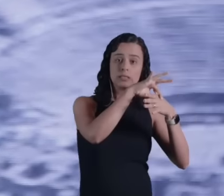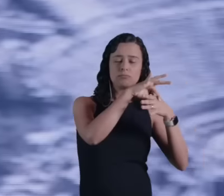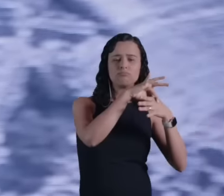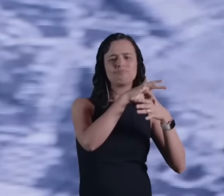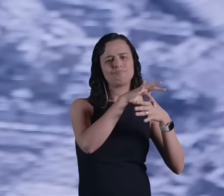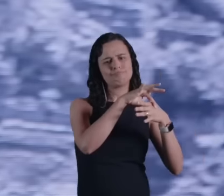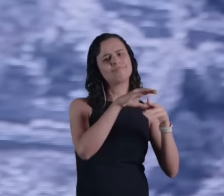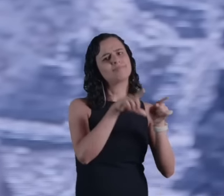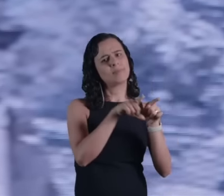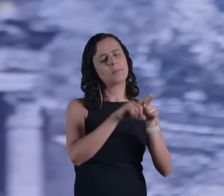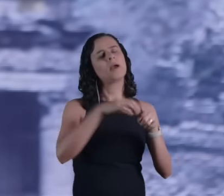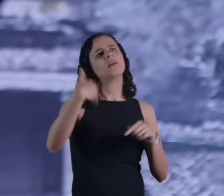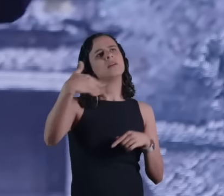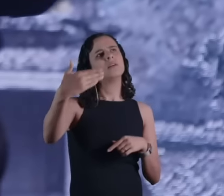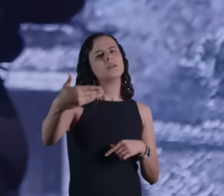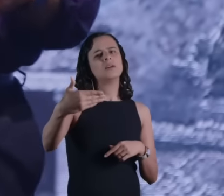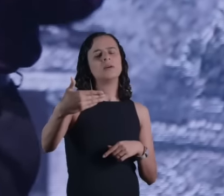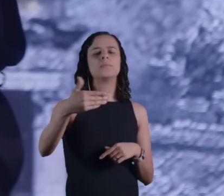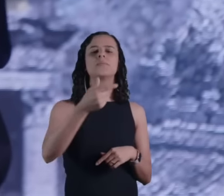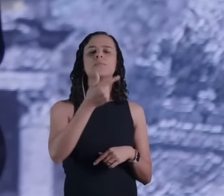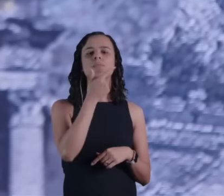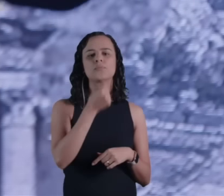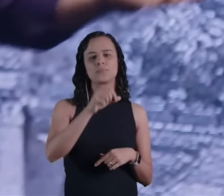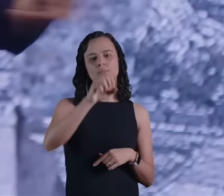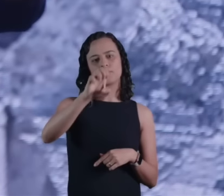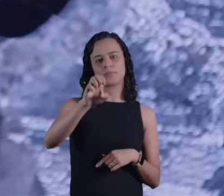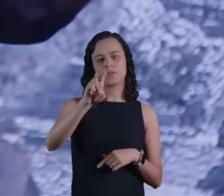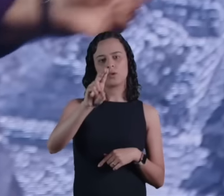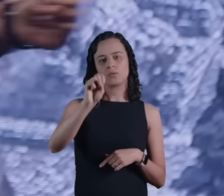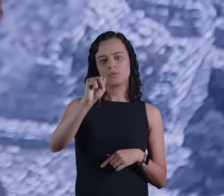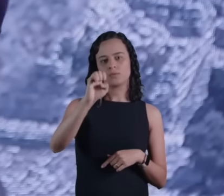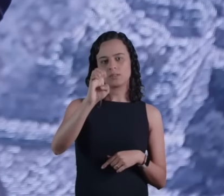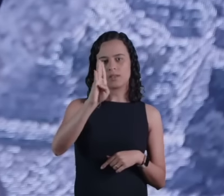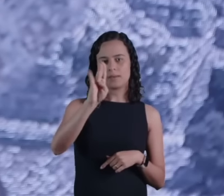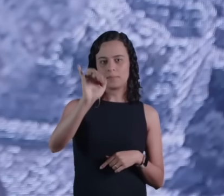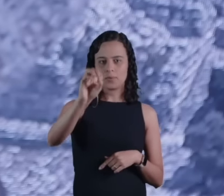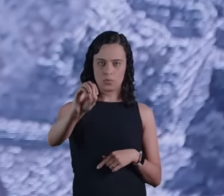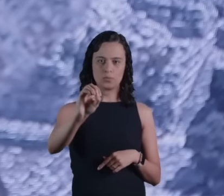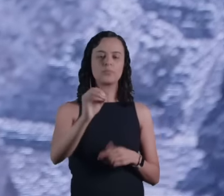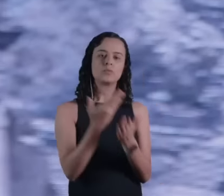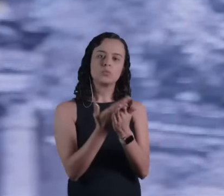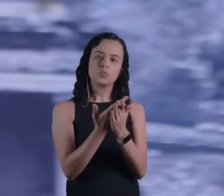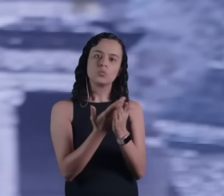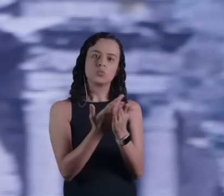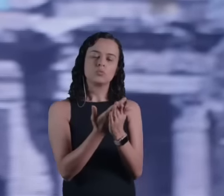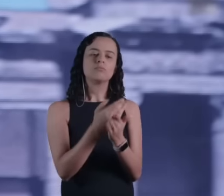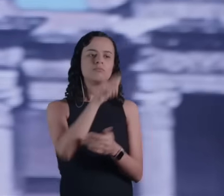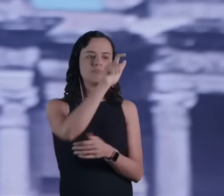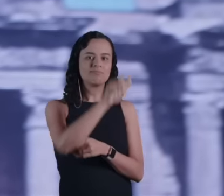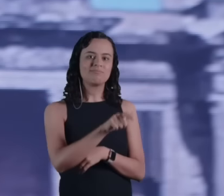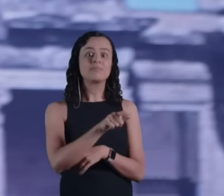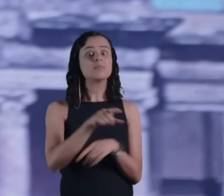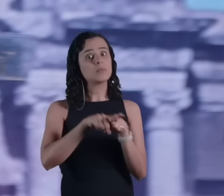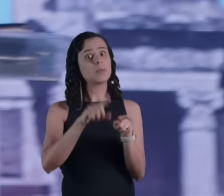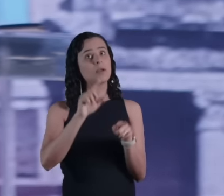e muito mais para frente, Eusébio de Cesareia, um historiador cristão, diz que o apóstolo